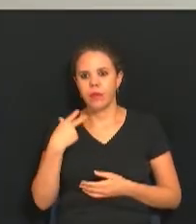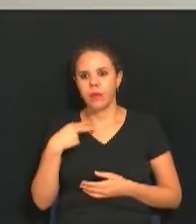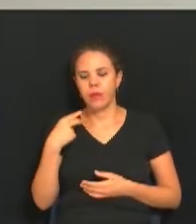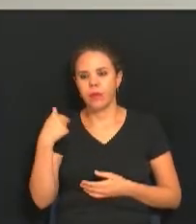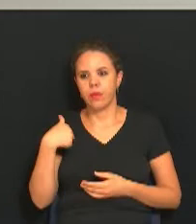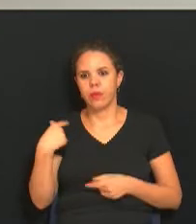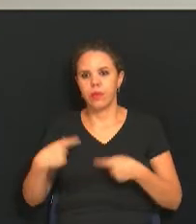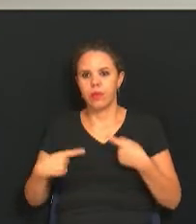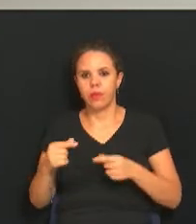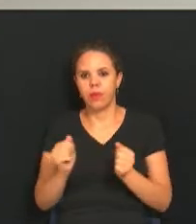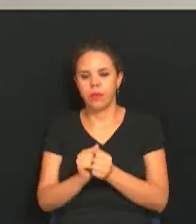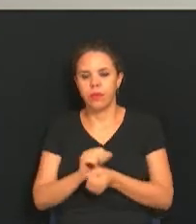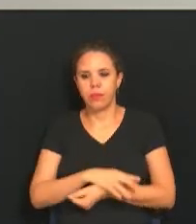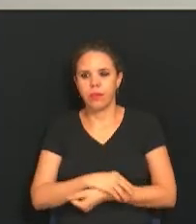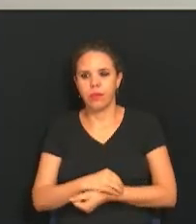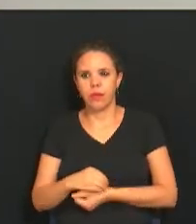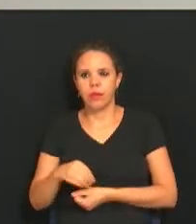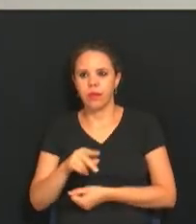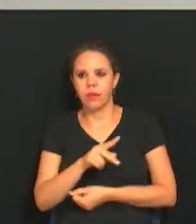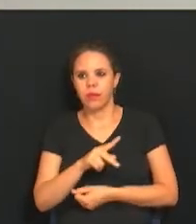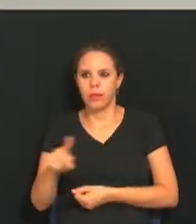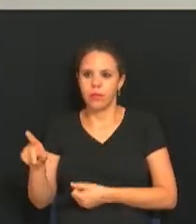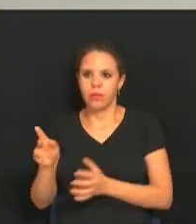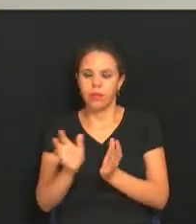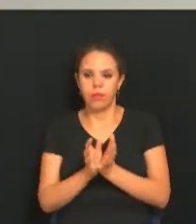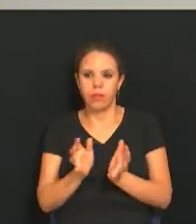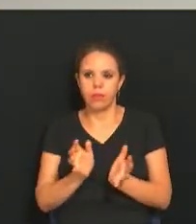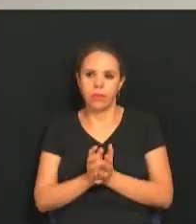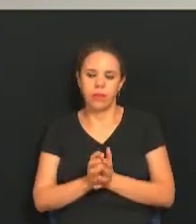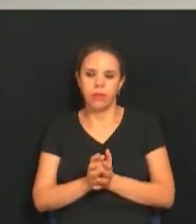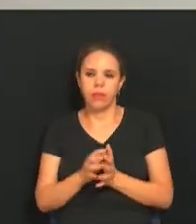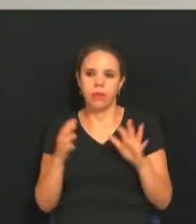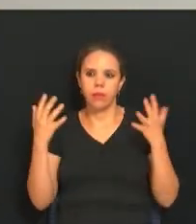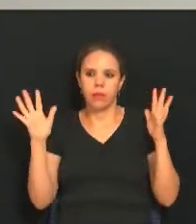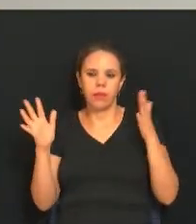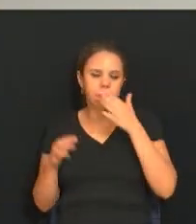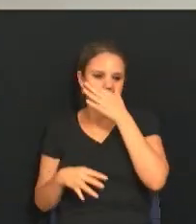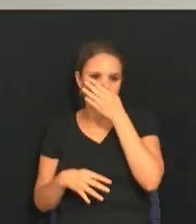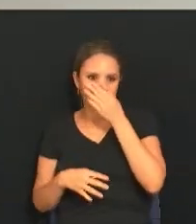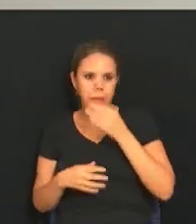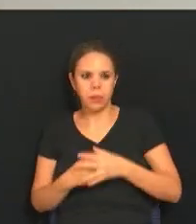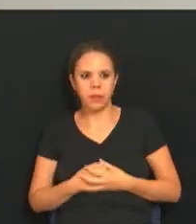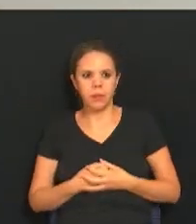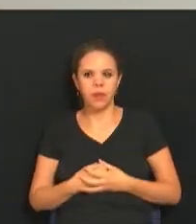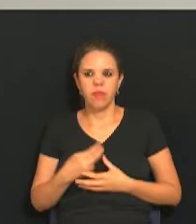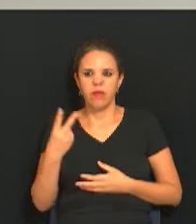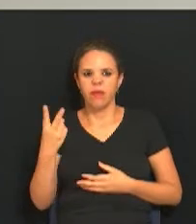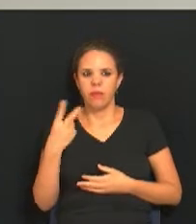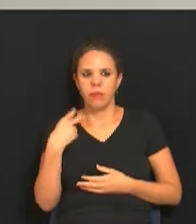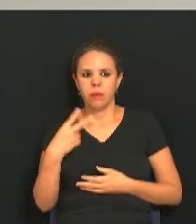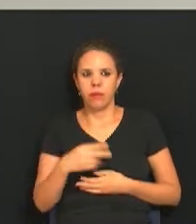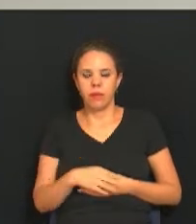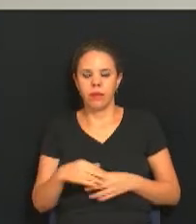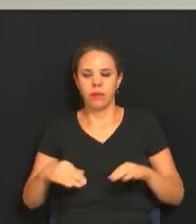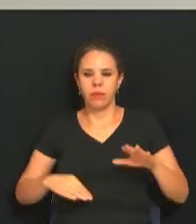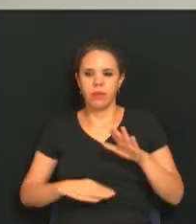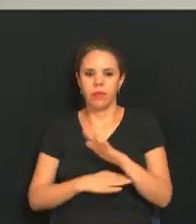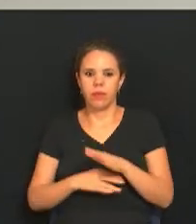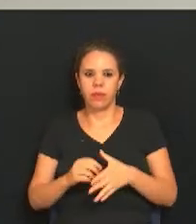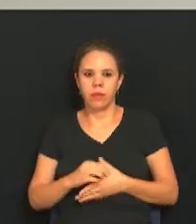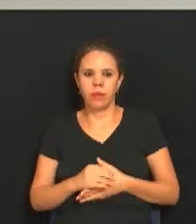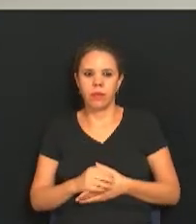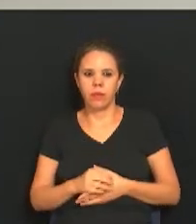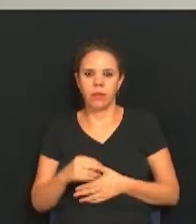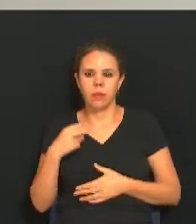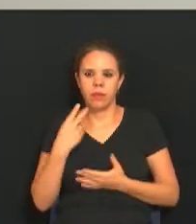discutir junto, inclusive com o presidente dessa comissão, parabenizar os dois vereadores e essa Câmara e os